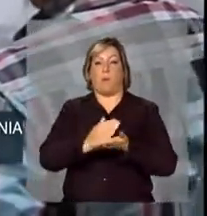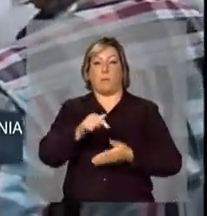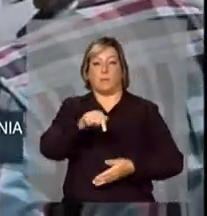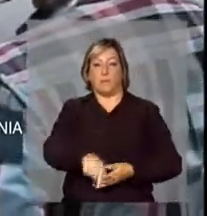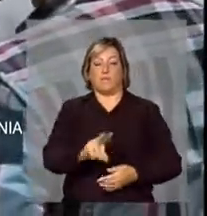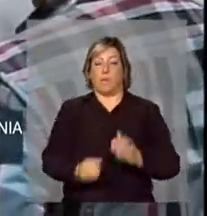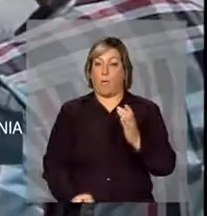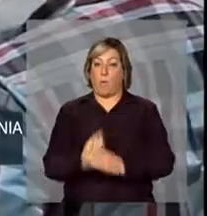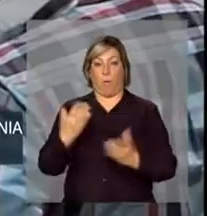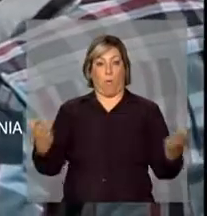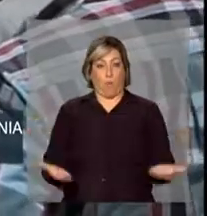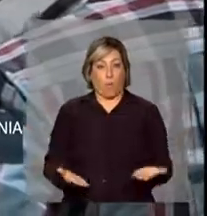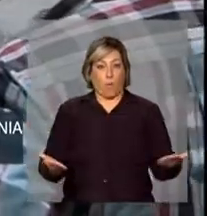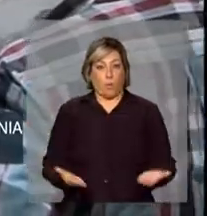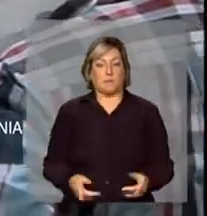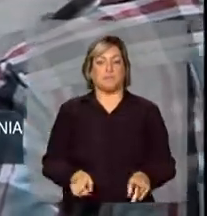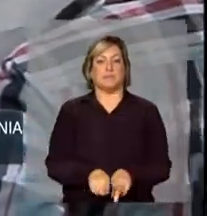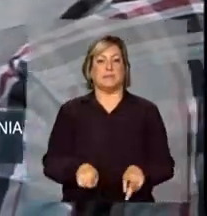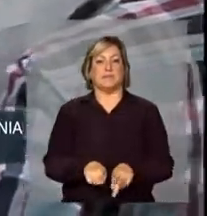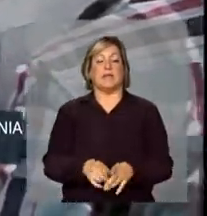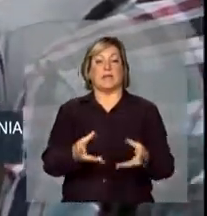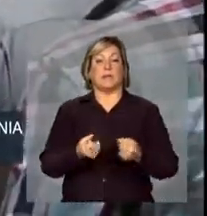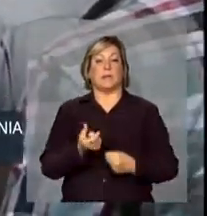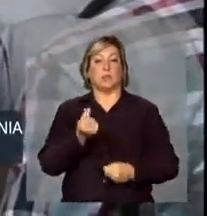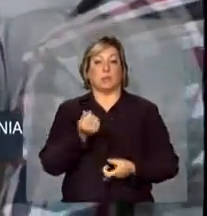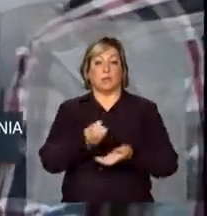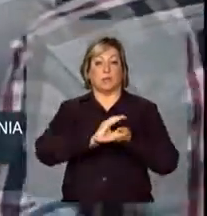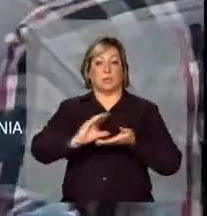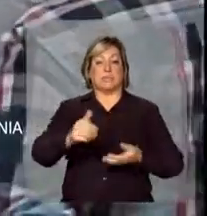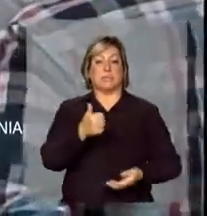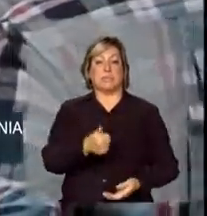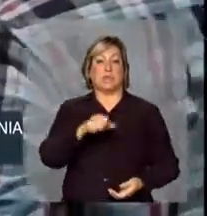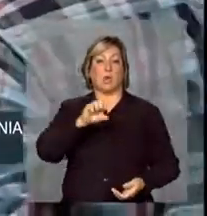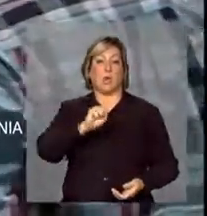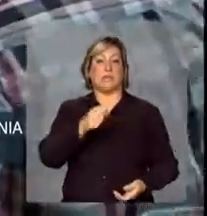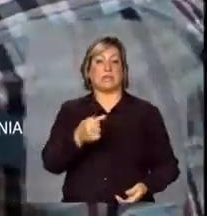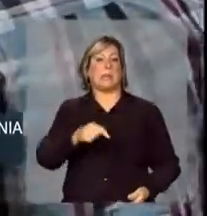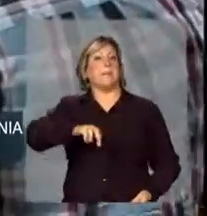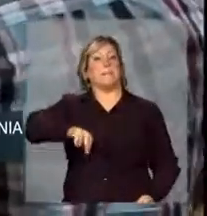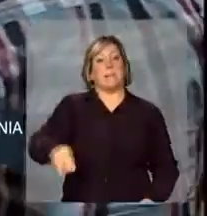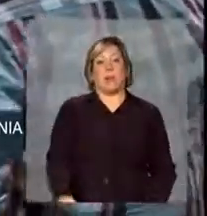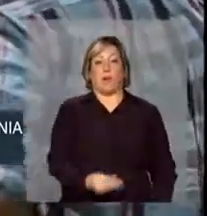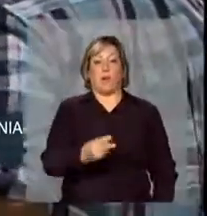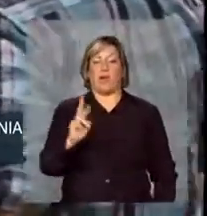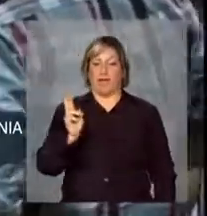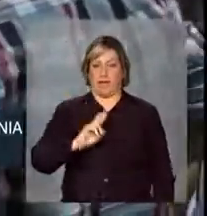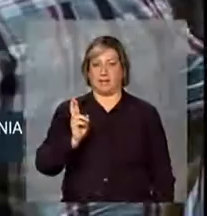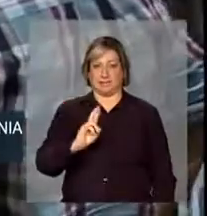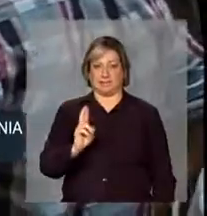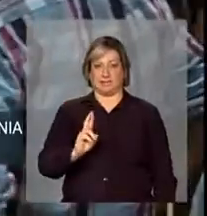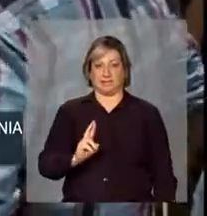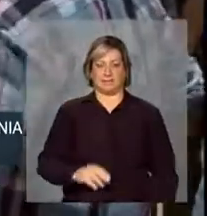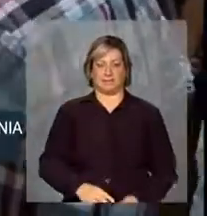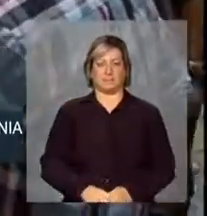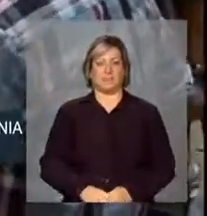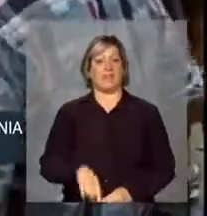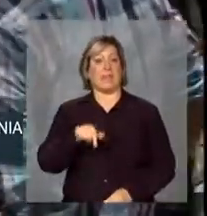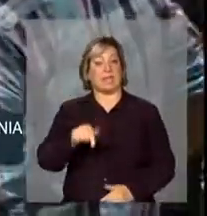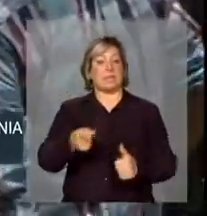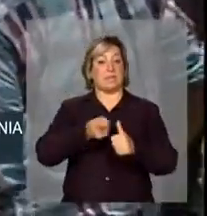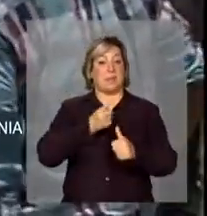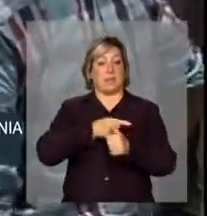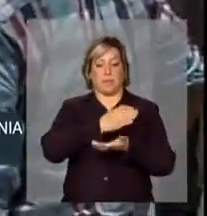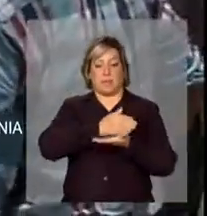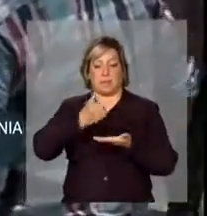inaugurada hoje e rece recebeu investimento de 187 milhões deais esse primeiro